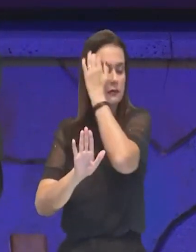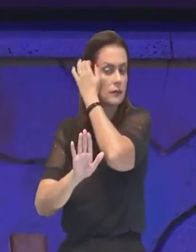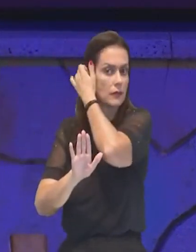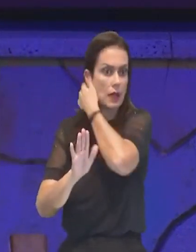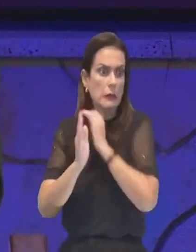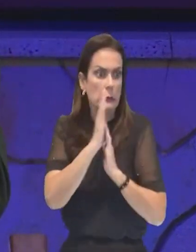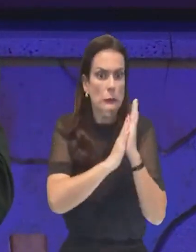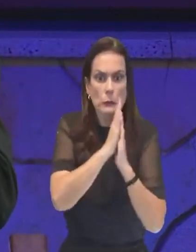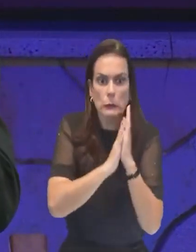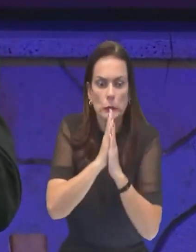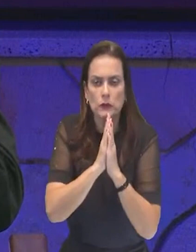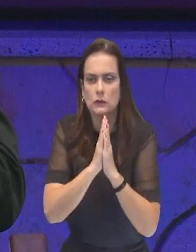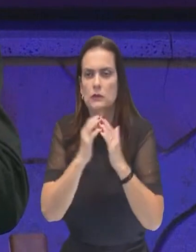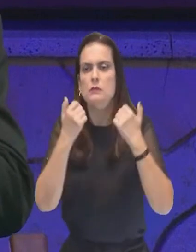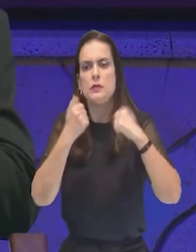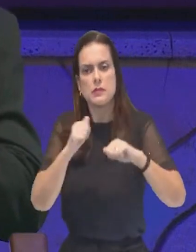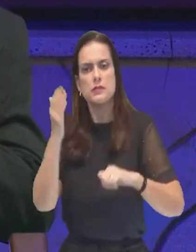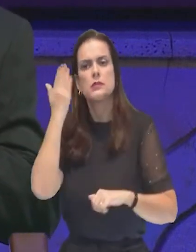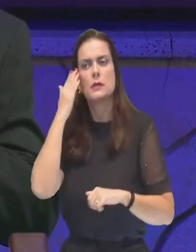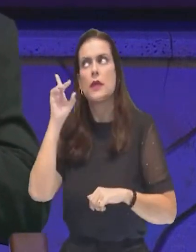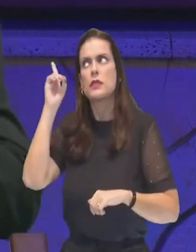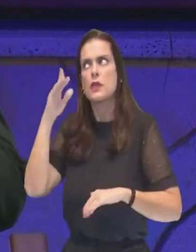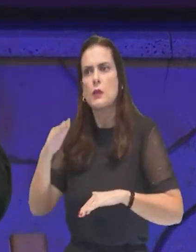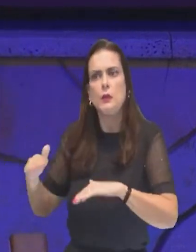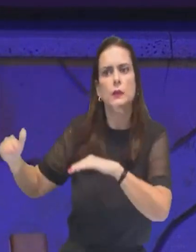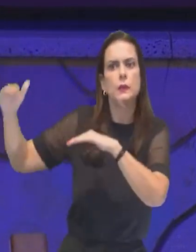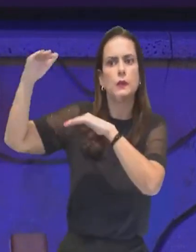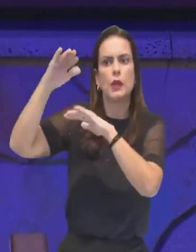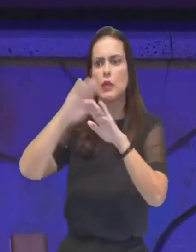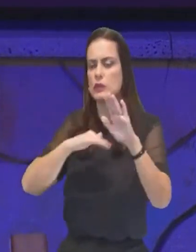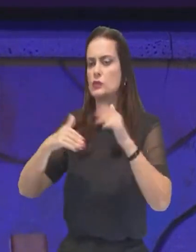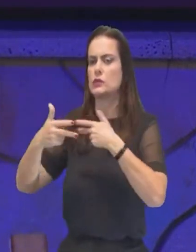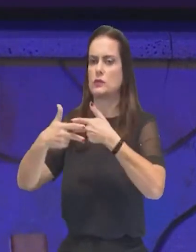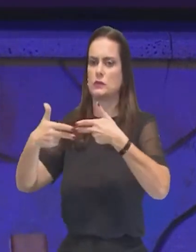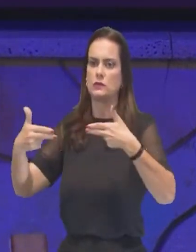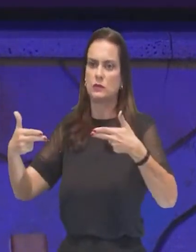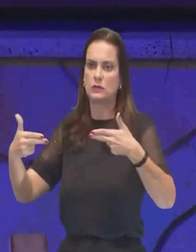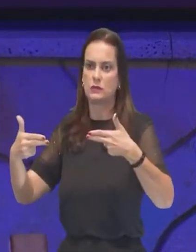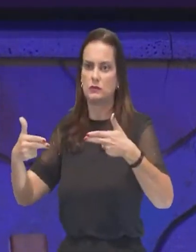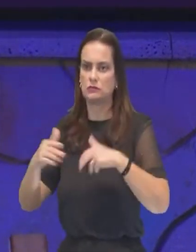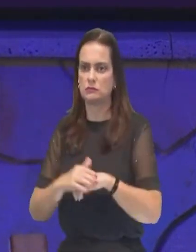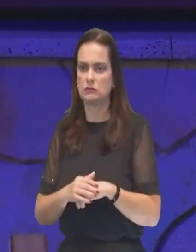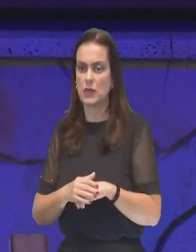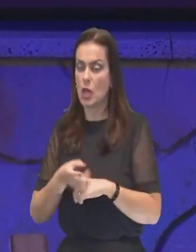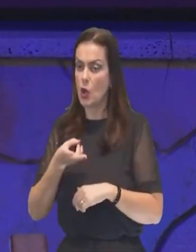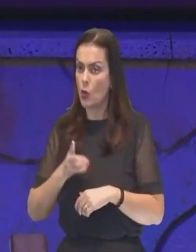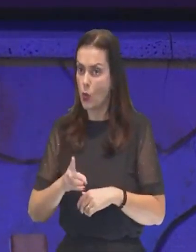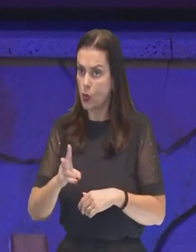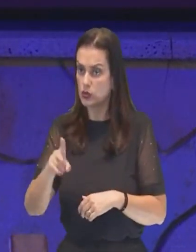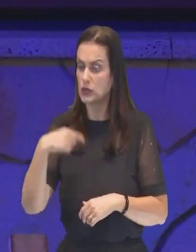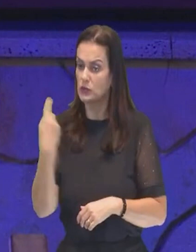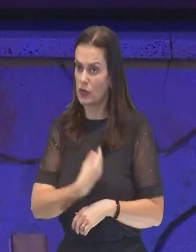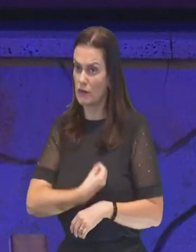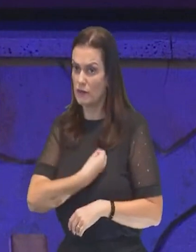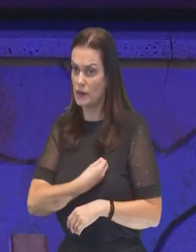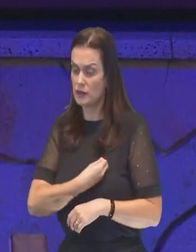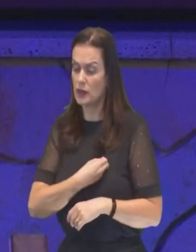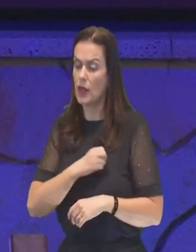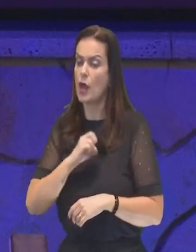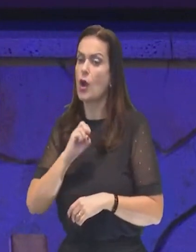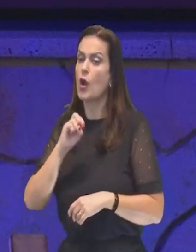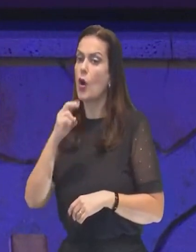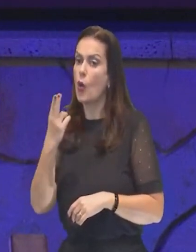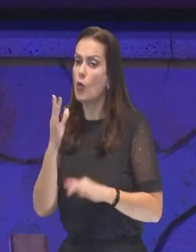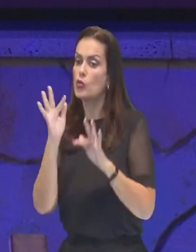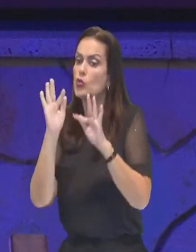Precisamos reconhecer a soberania de Deus em todas as coisas. Seja na continuidade da nossa vida ou mesmo no fim